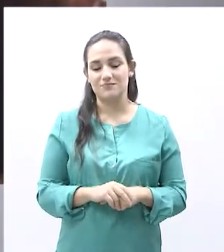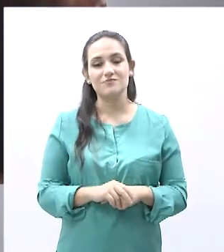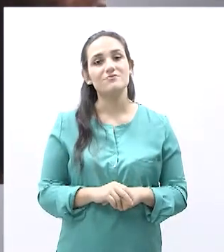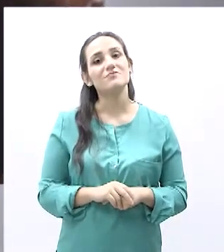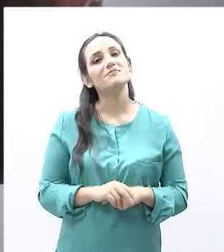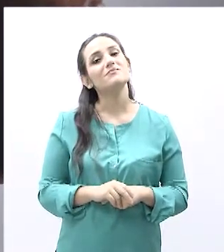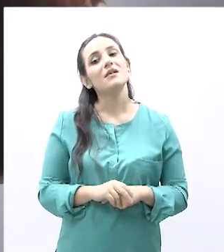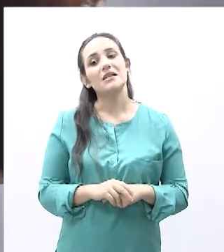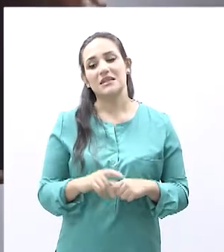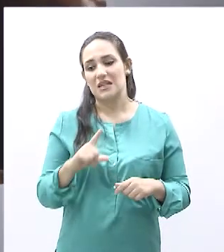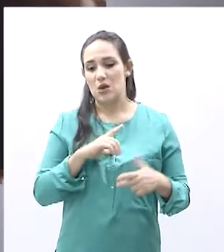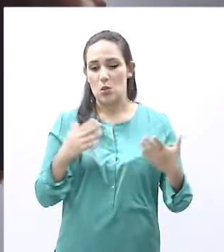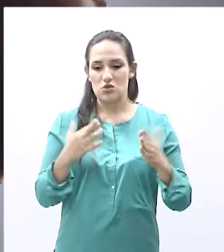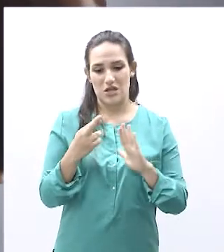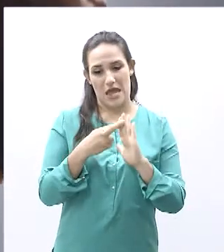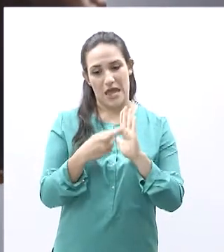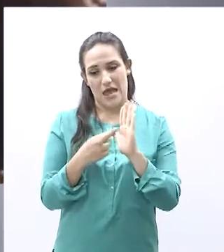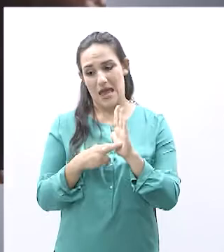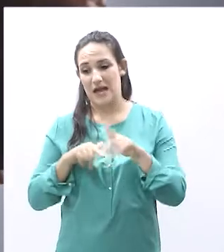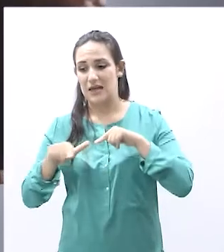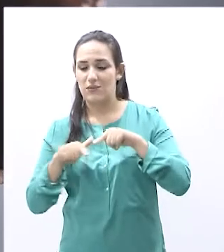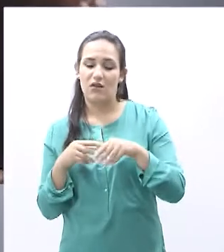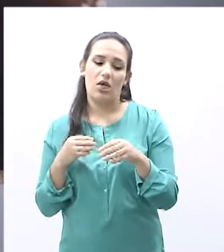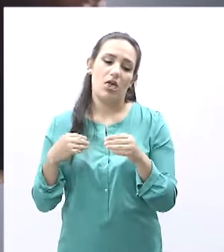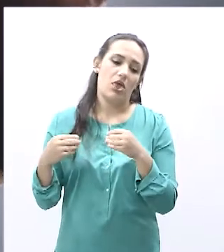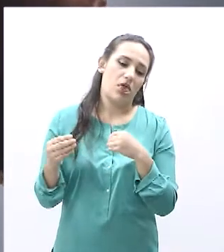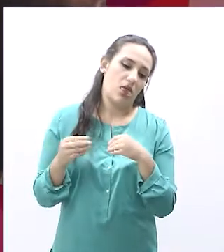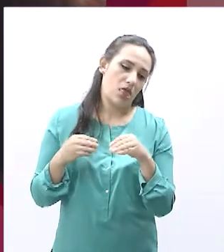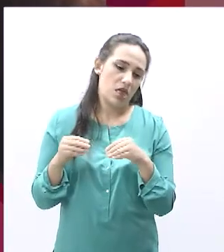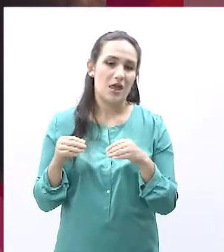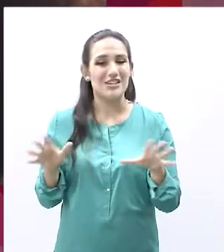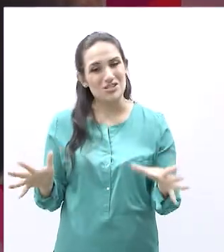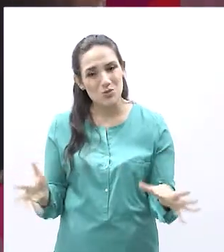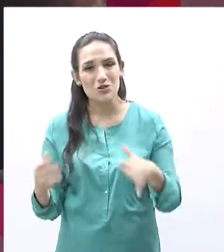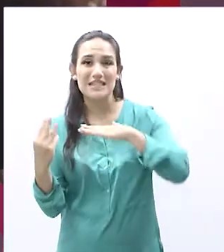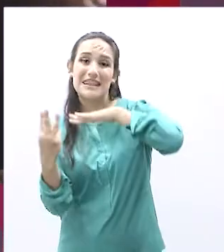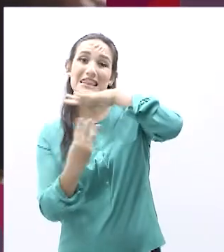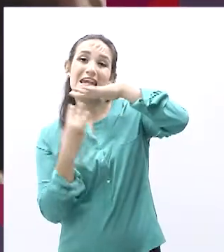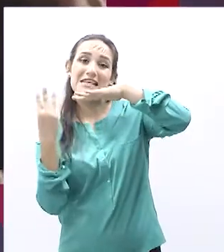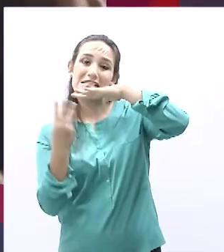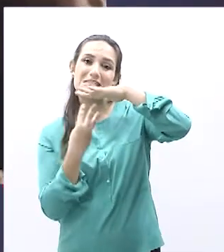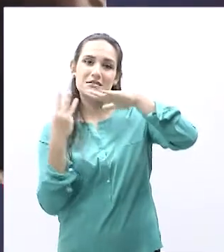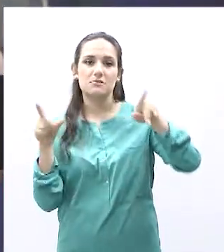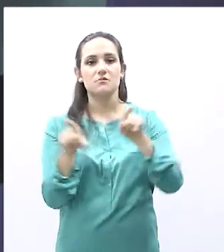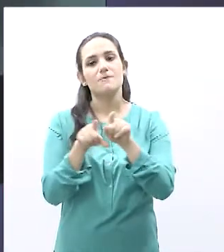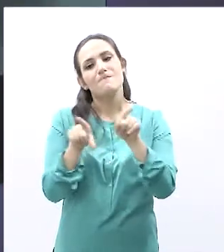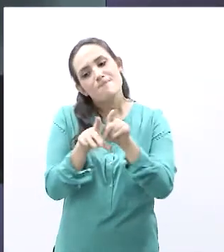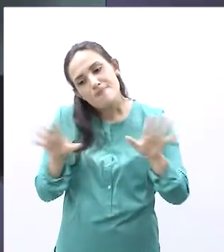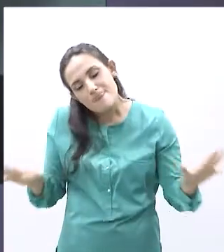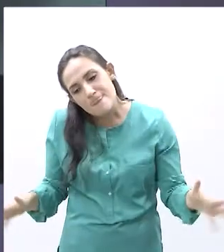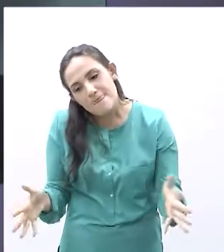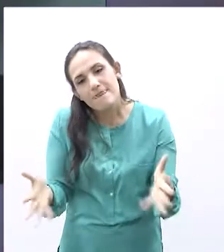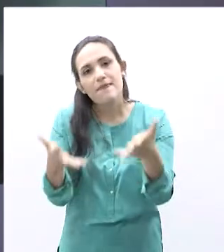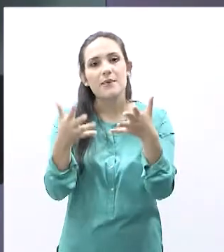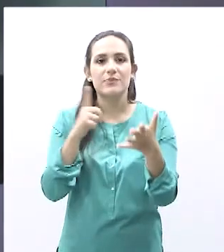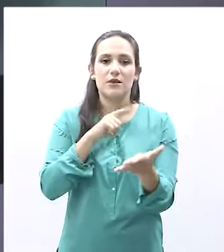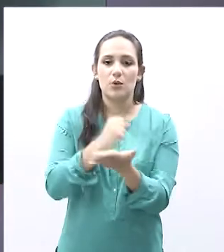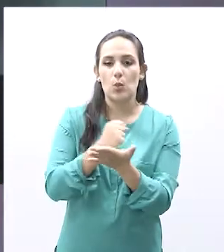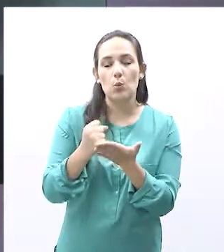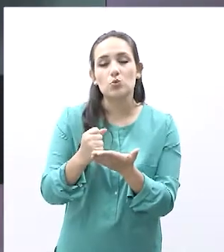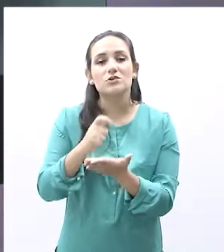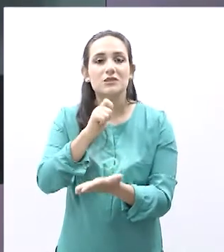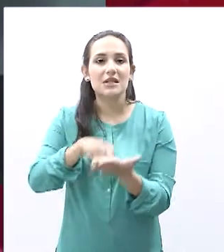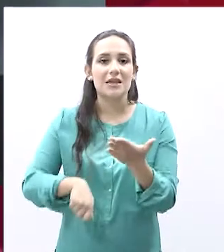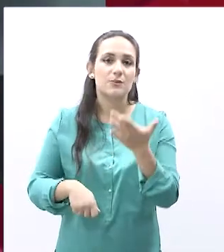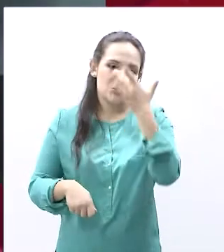trabalhistas flexibilizadas, aumentando a terceirização, aumentando a possibilidade de contratos